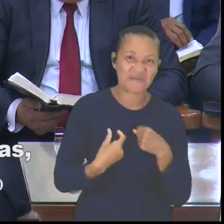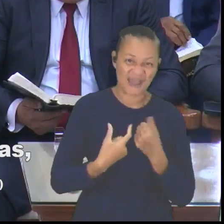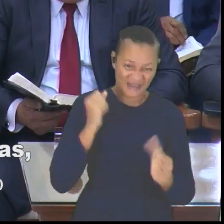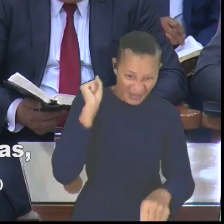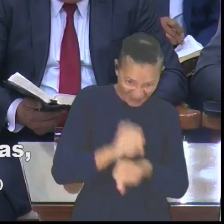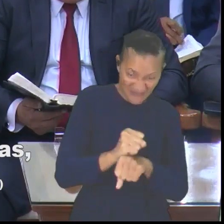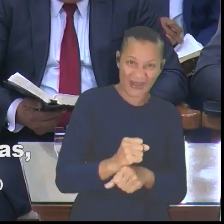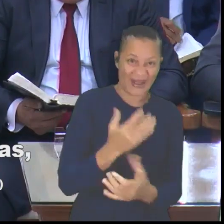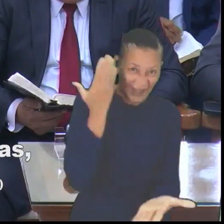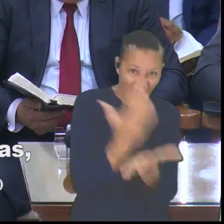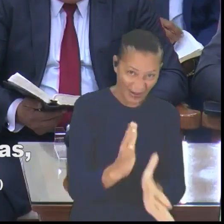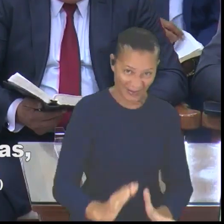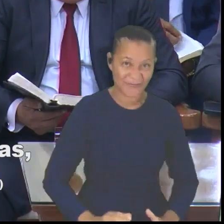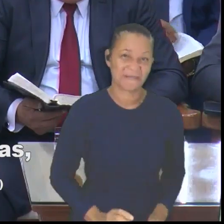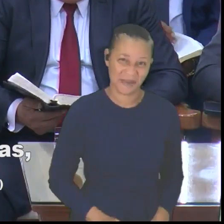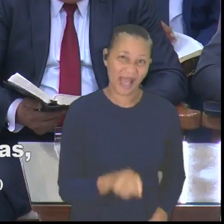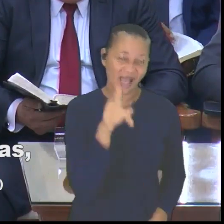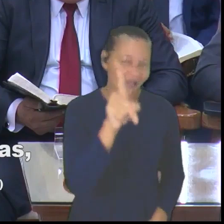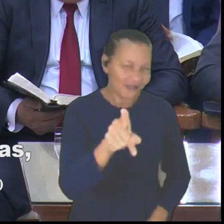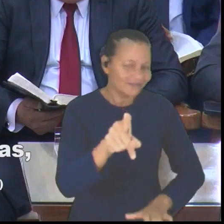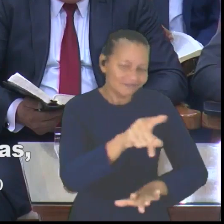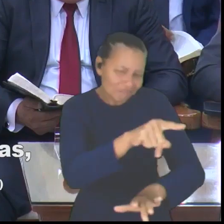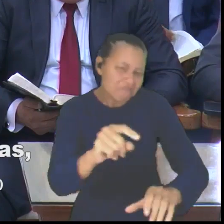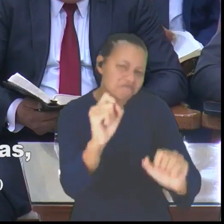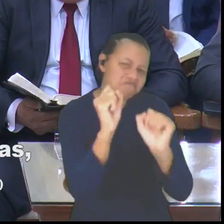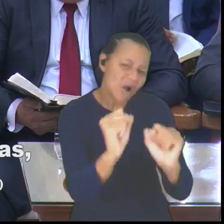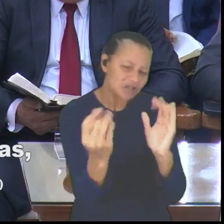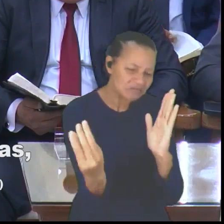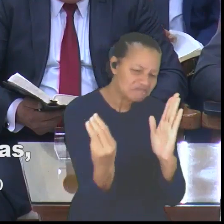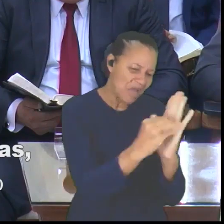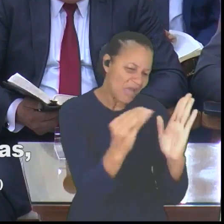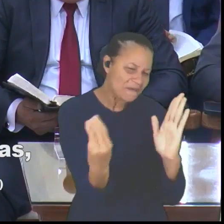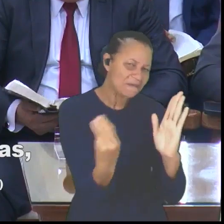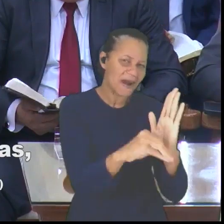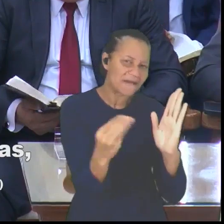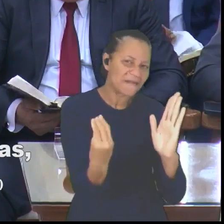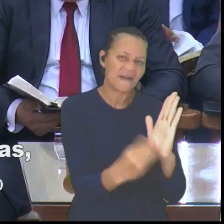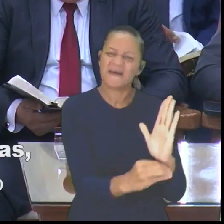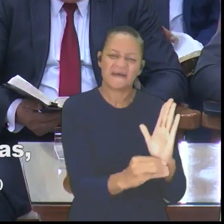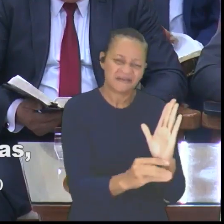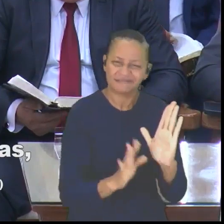que vocês criem planos, estas serão o que, irmãos?